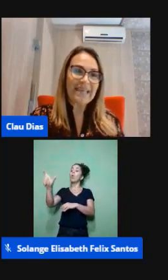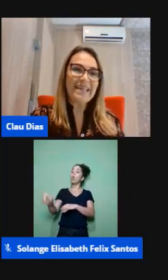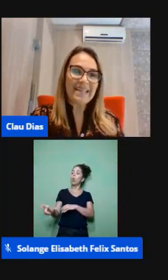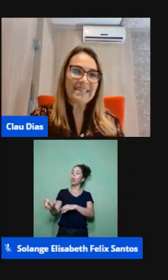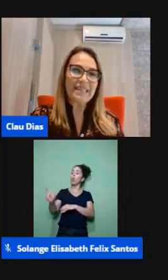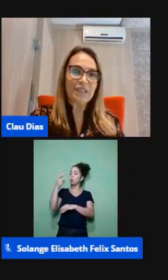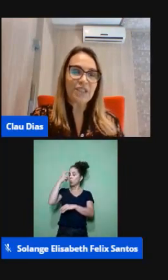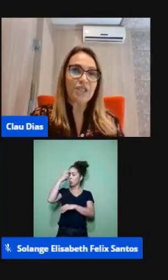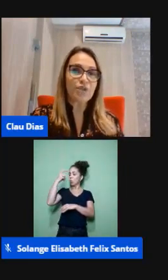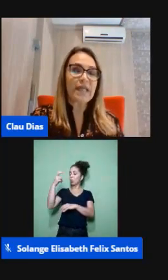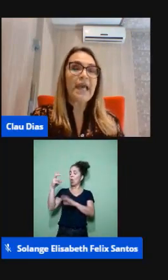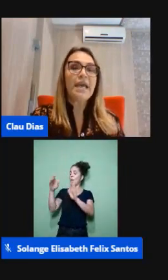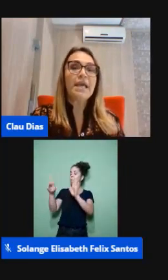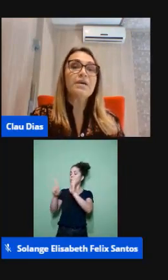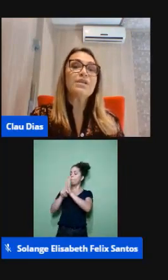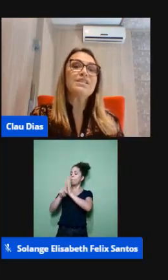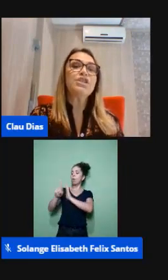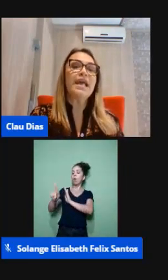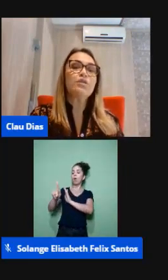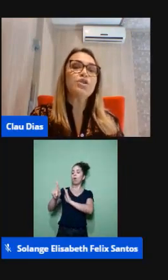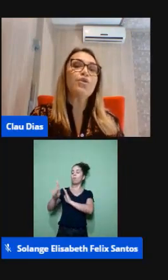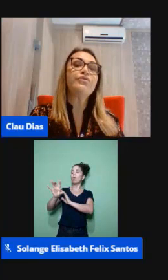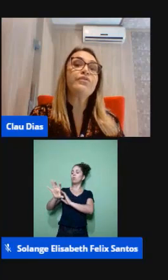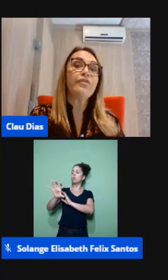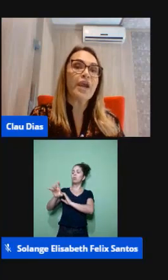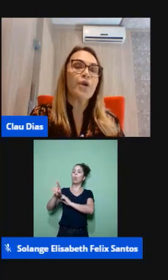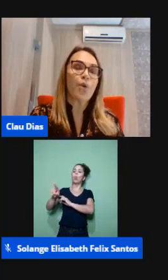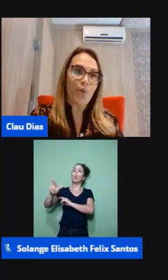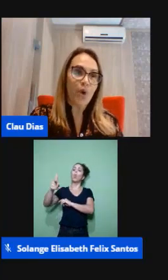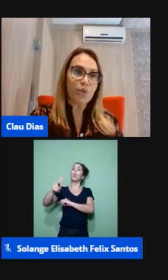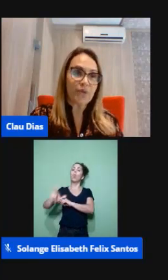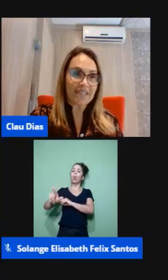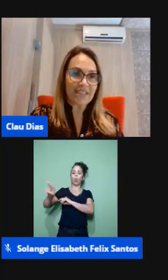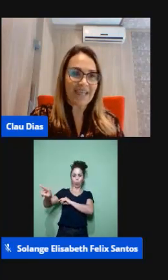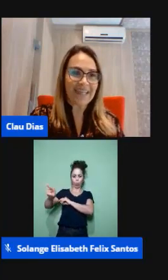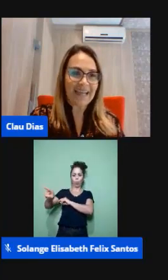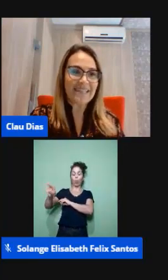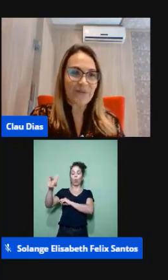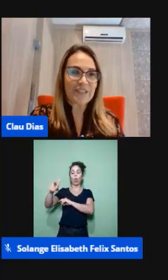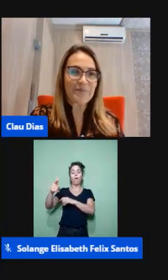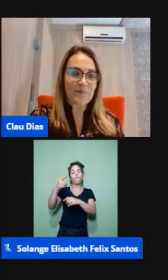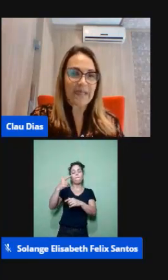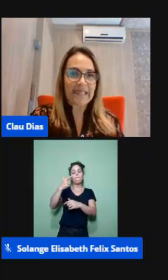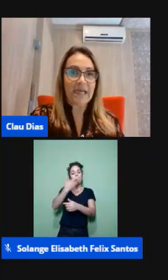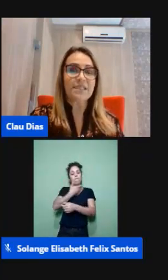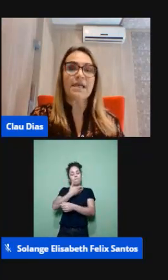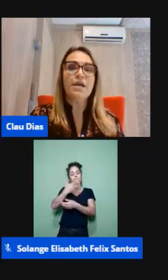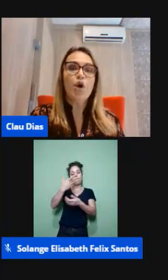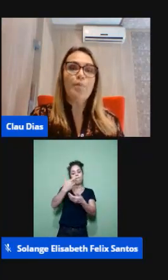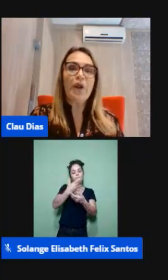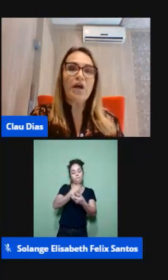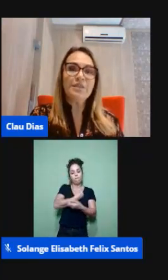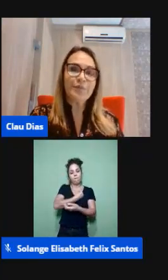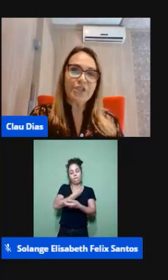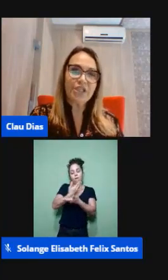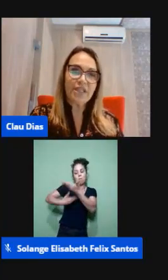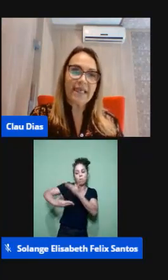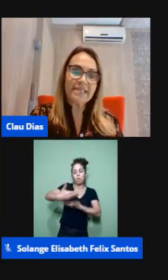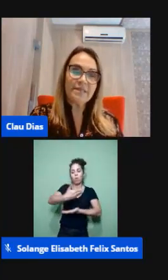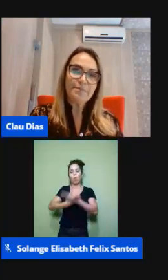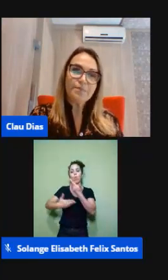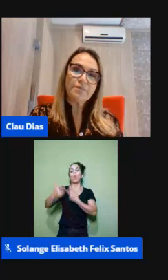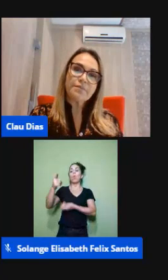outro, né? Que interessante isso, né? Então, nesse direito de conviver com o outro, a gente agrega esse conhecimento para a criança. O próximo,